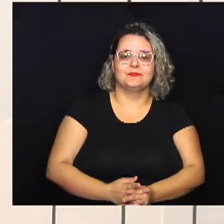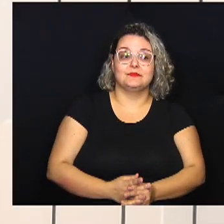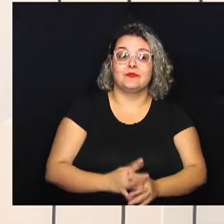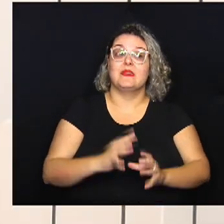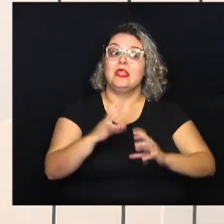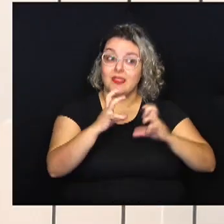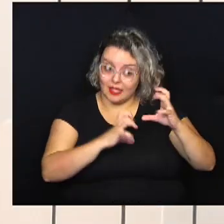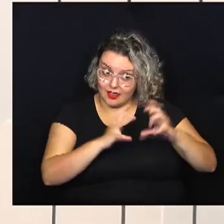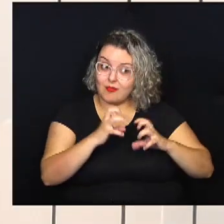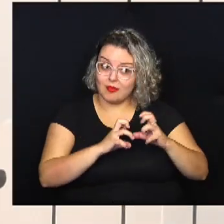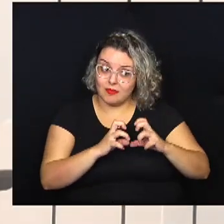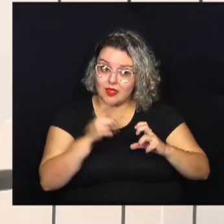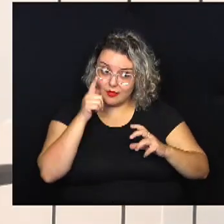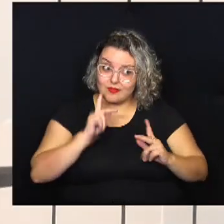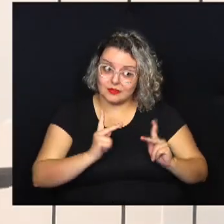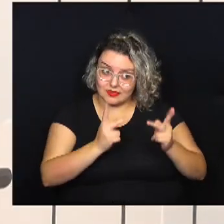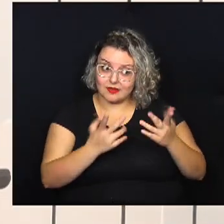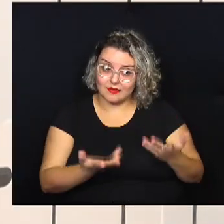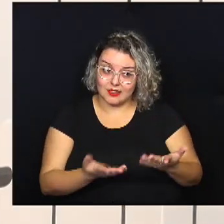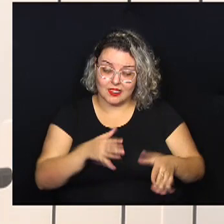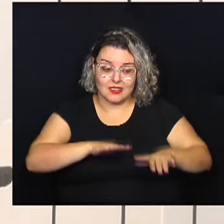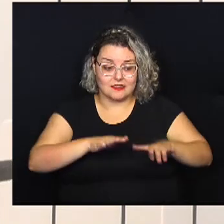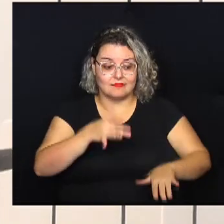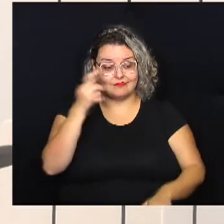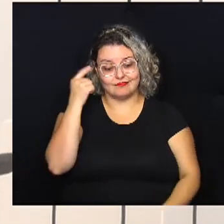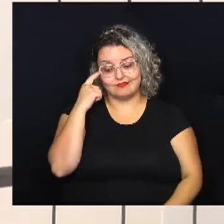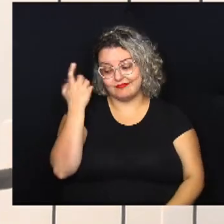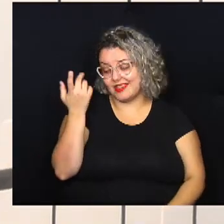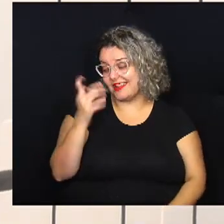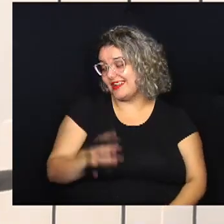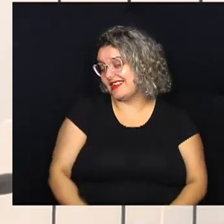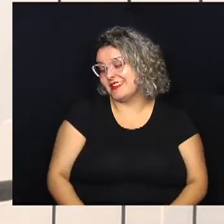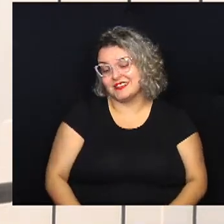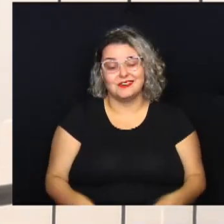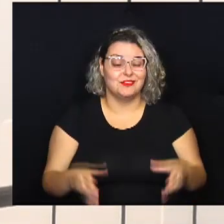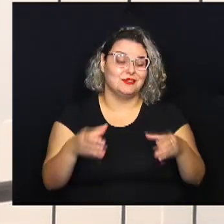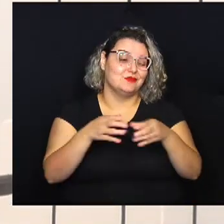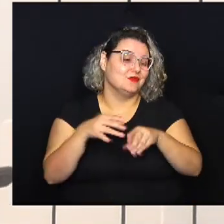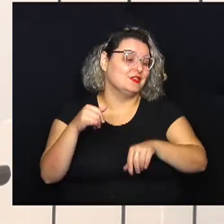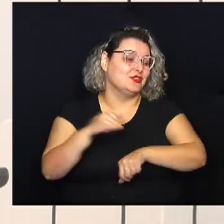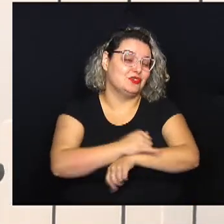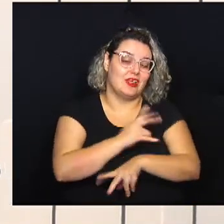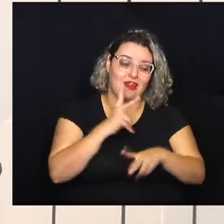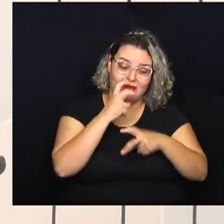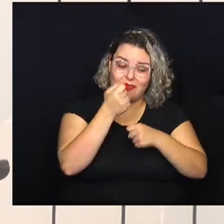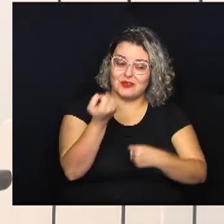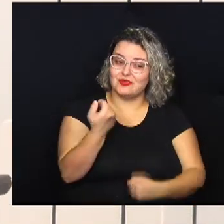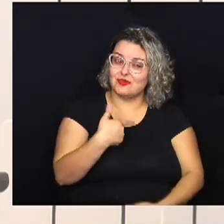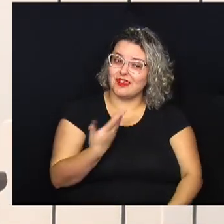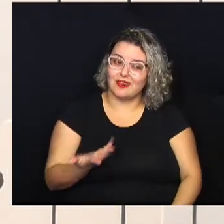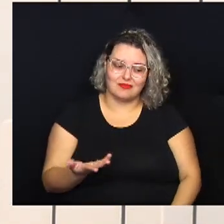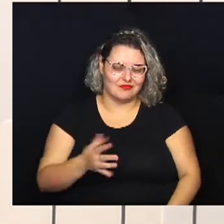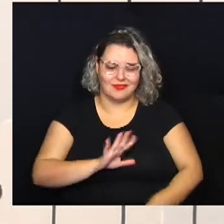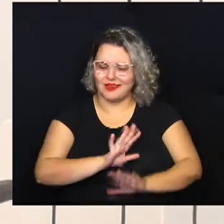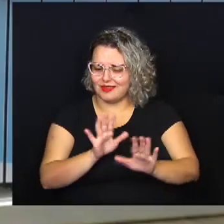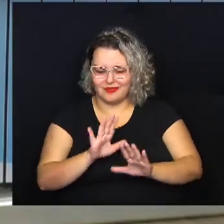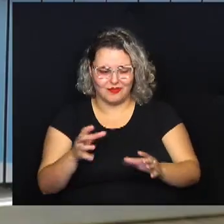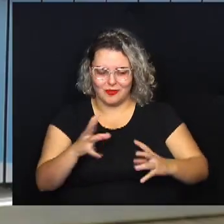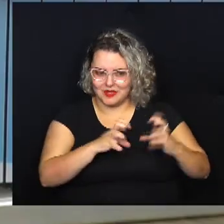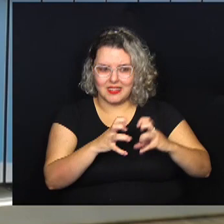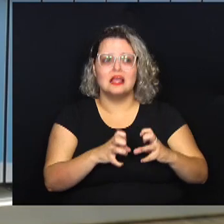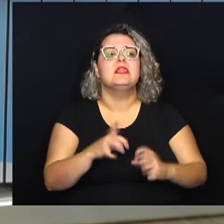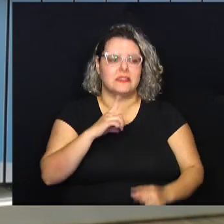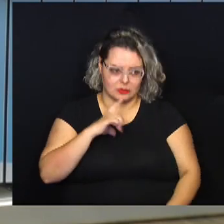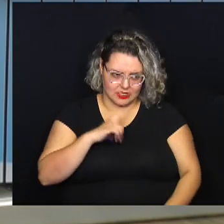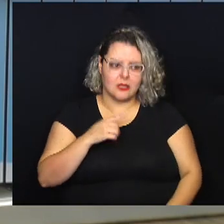dá para ser vencida, né? Porque muitas vezes a pessoa pode pensar, a companhia aérea é muito mais forte do que eu, nem vou entrar nessa briga. Tem como